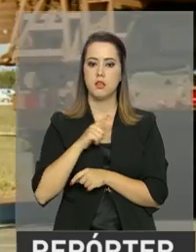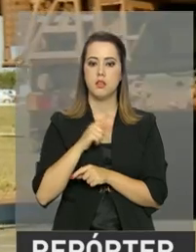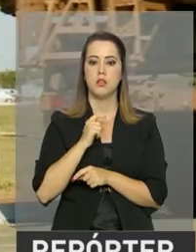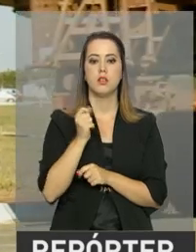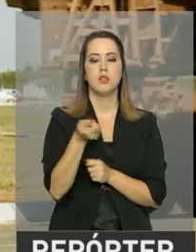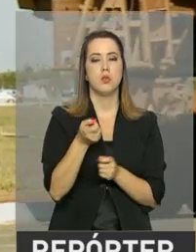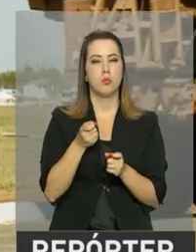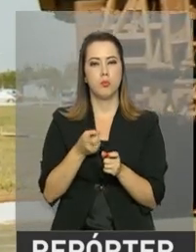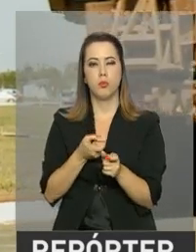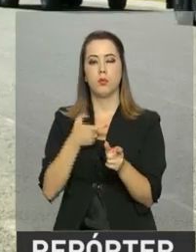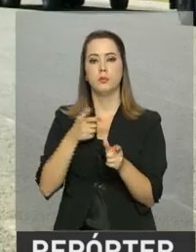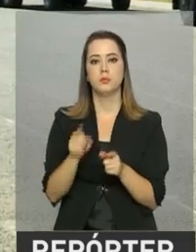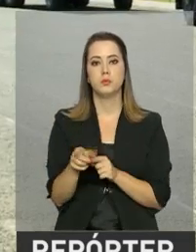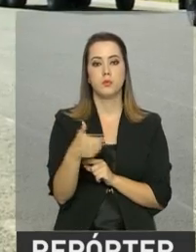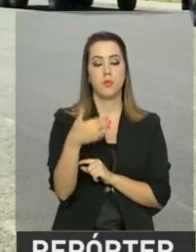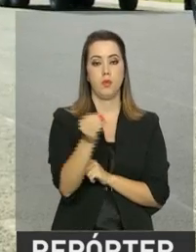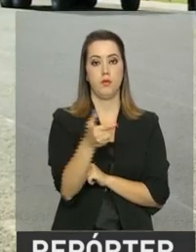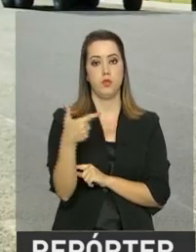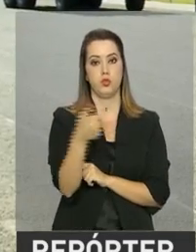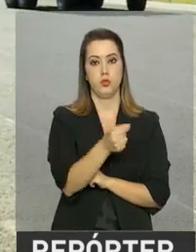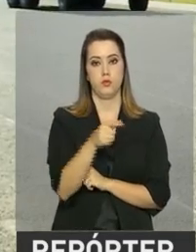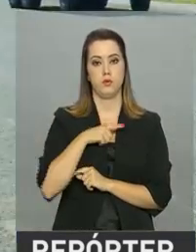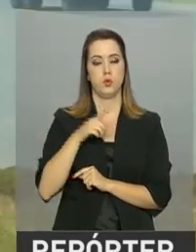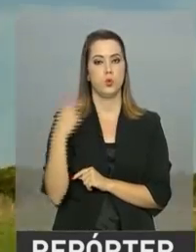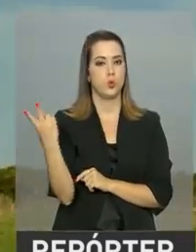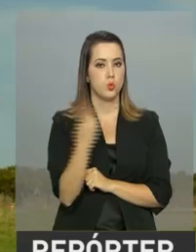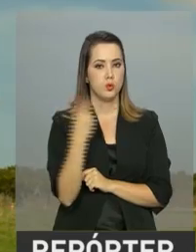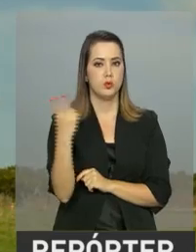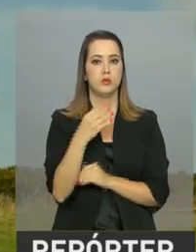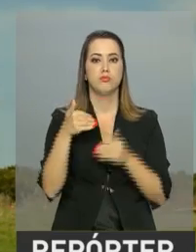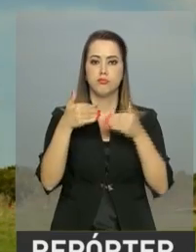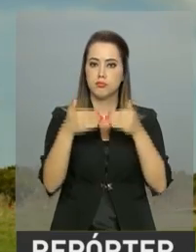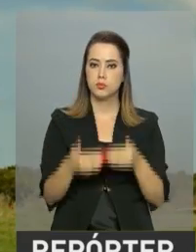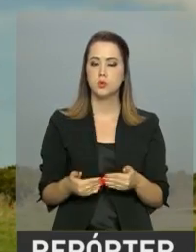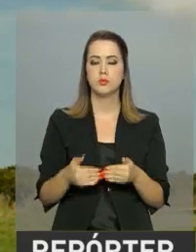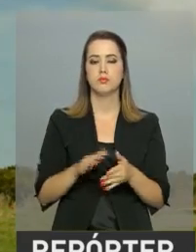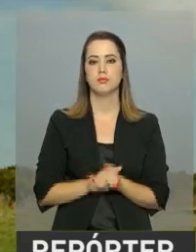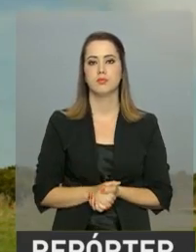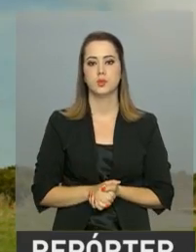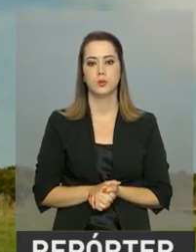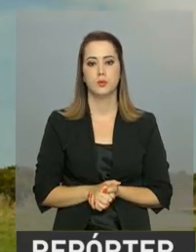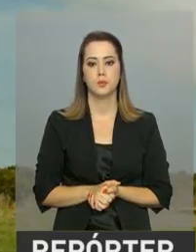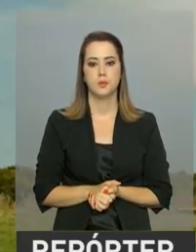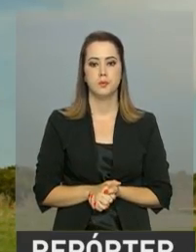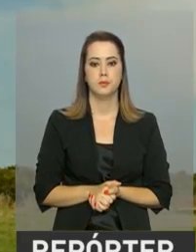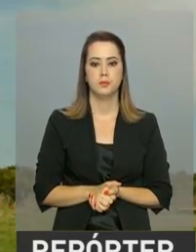foguetes, o Astros 2020. Os dois, então, estarão presentes na nossa esplanada.